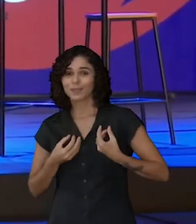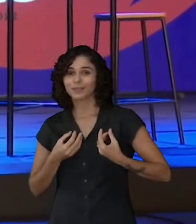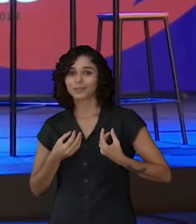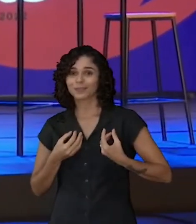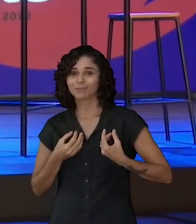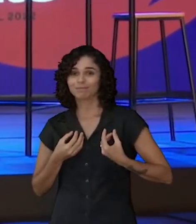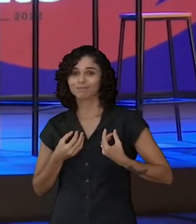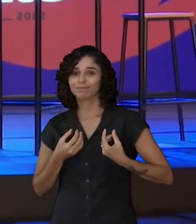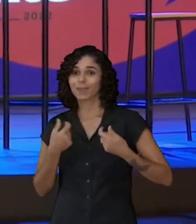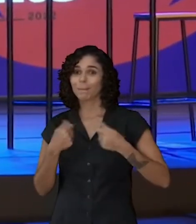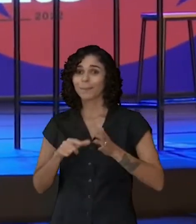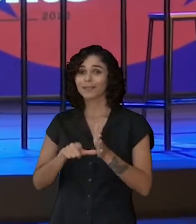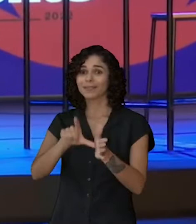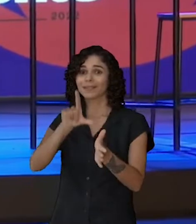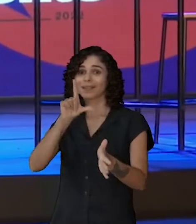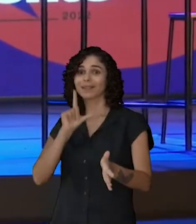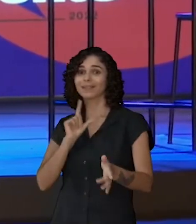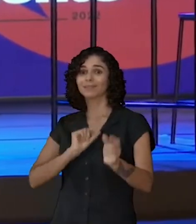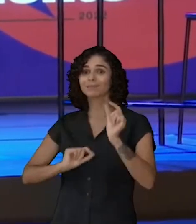intencionalidade.